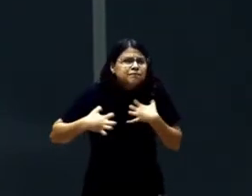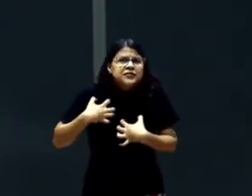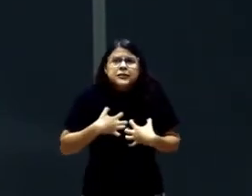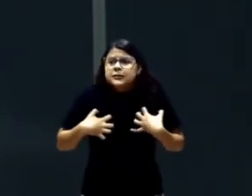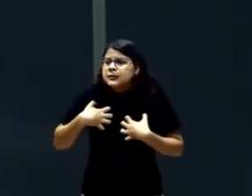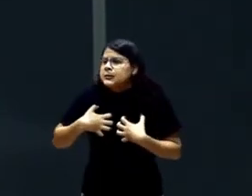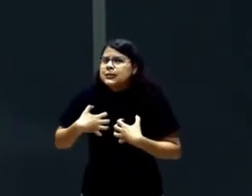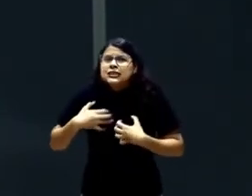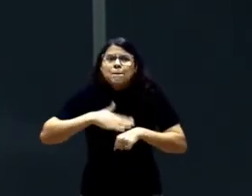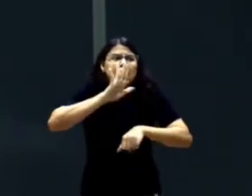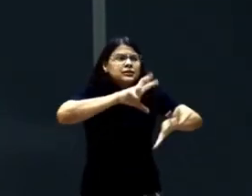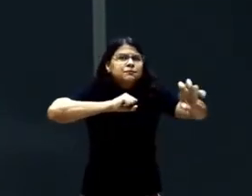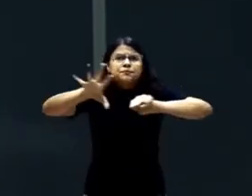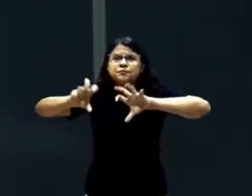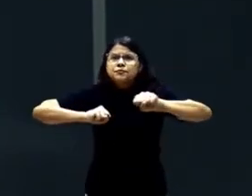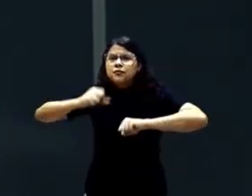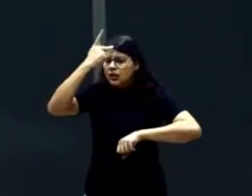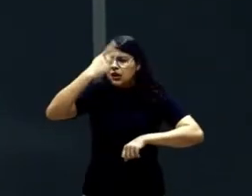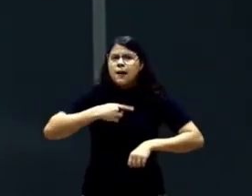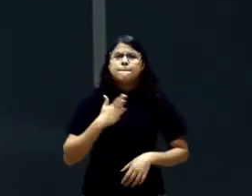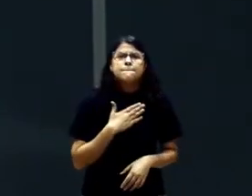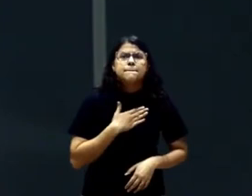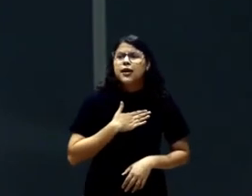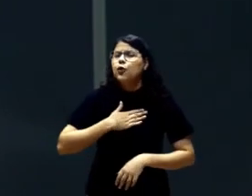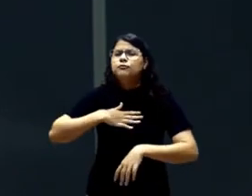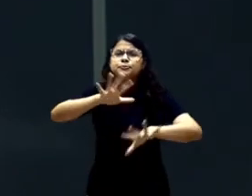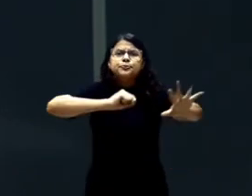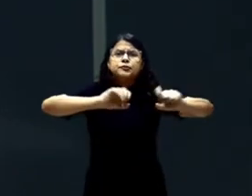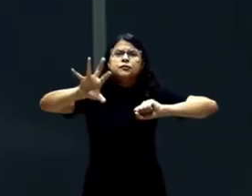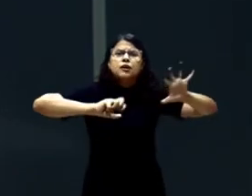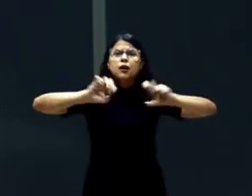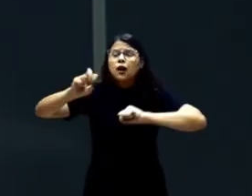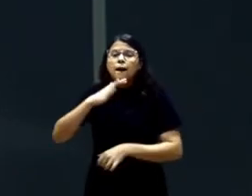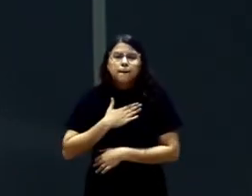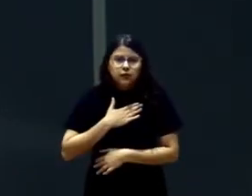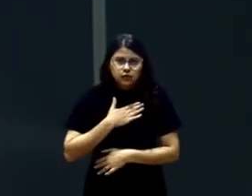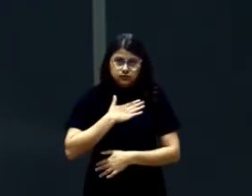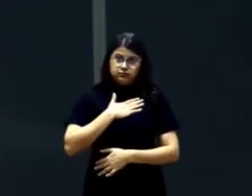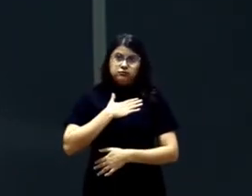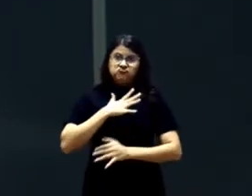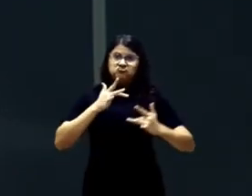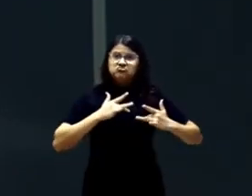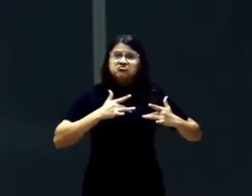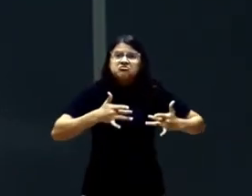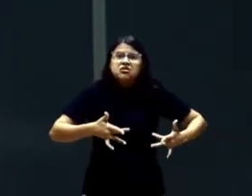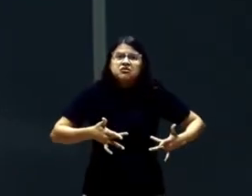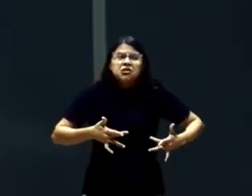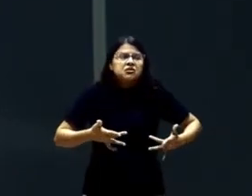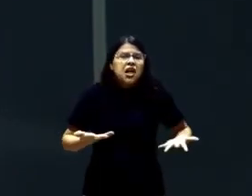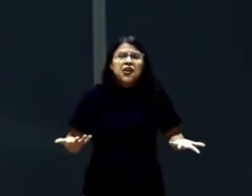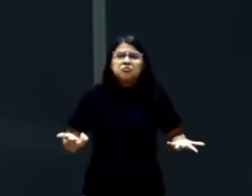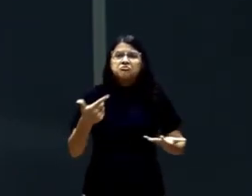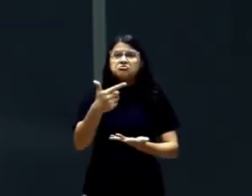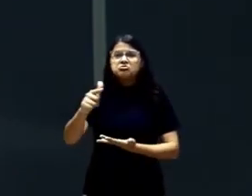individualista, tudo é dele, tudo é para ele. E a generosidade não existe na